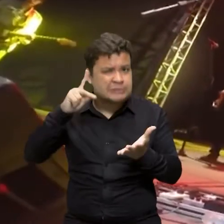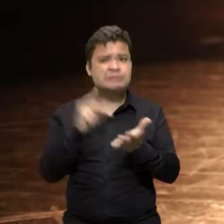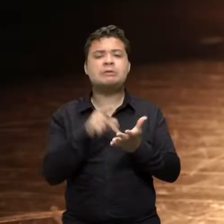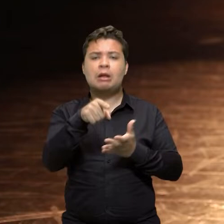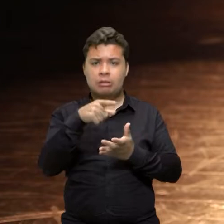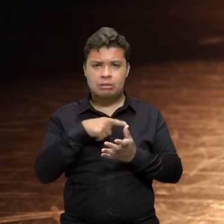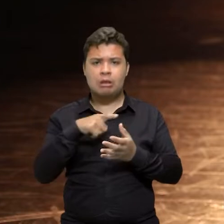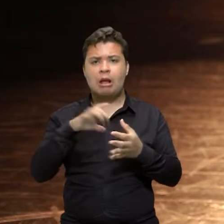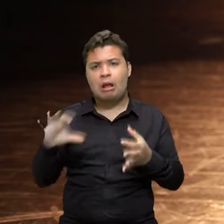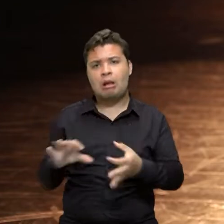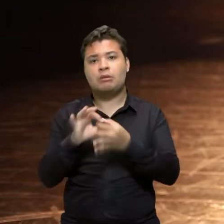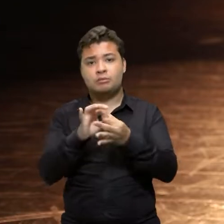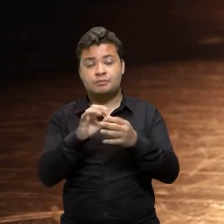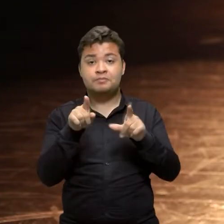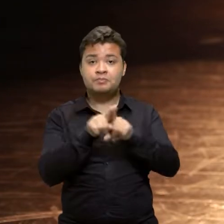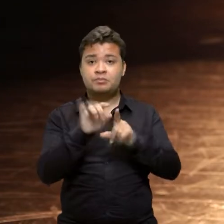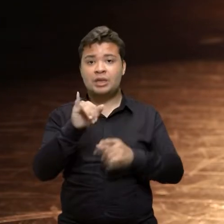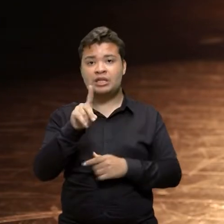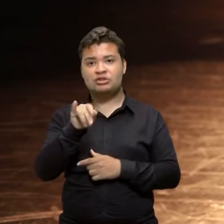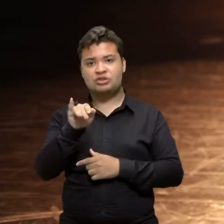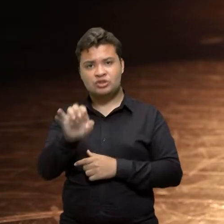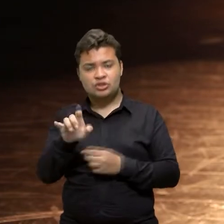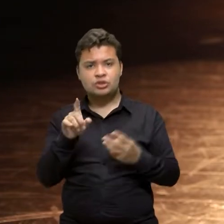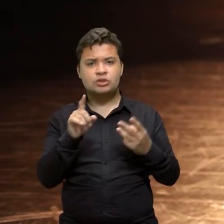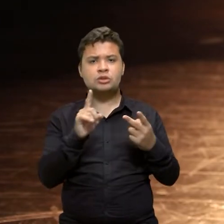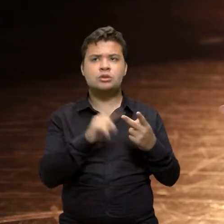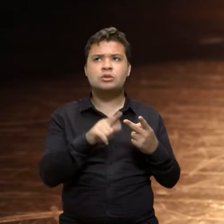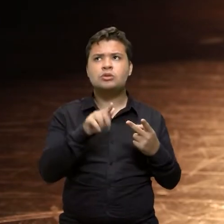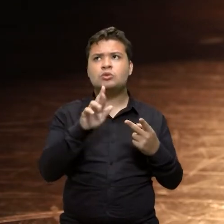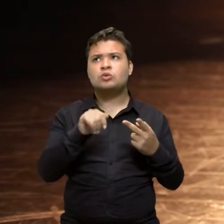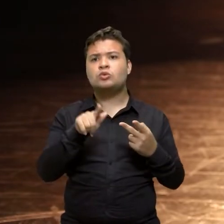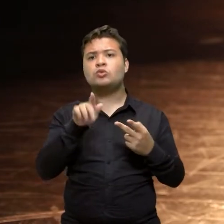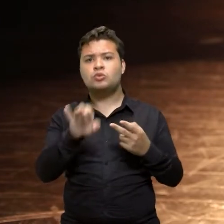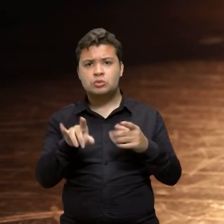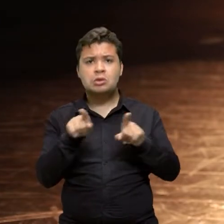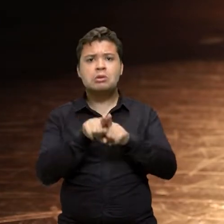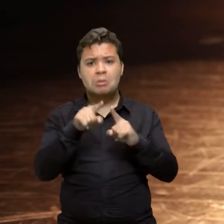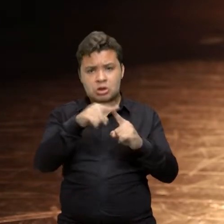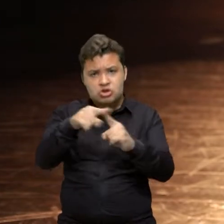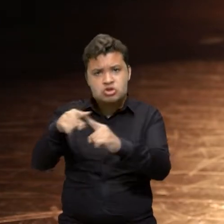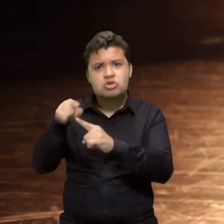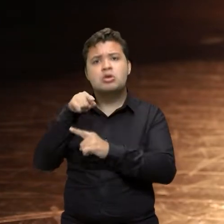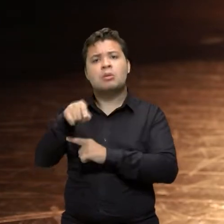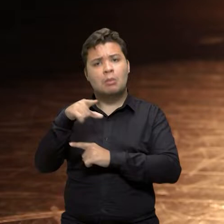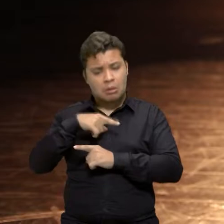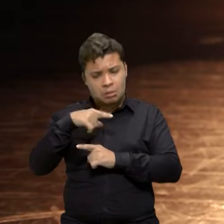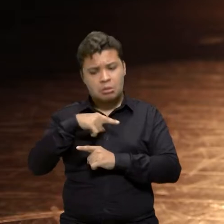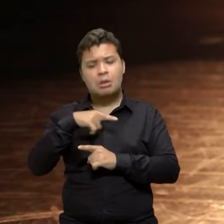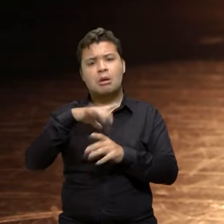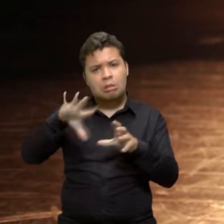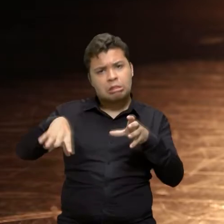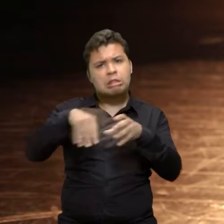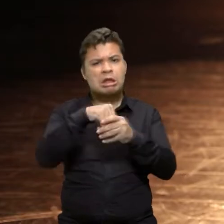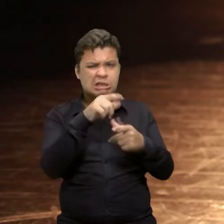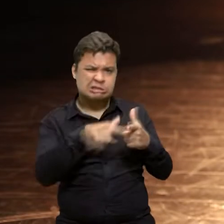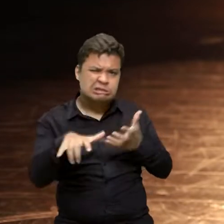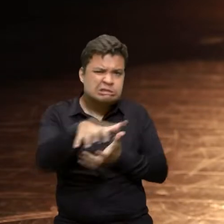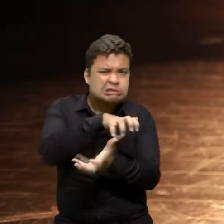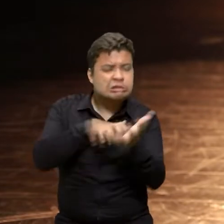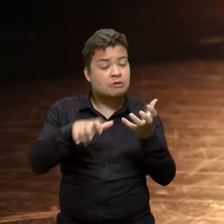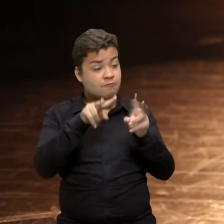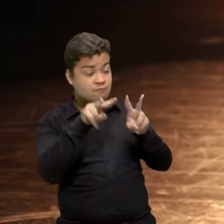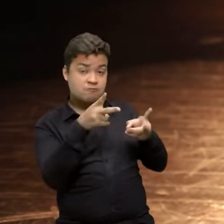fato essa relação, né? No indie também, o próprio grunge, são alguns outros subgêneros que têm essa